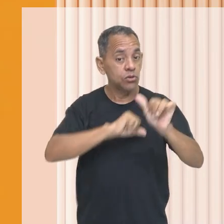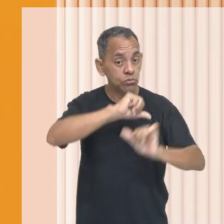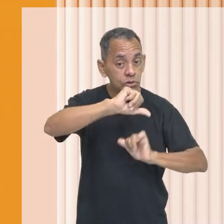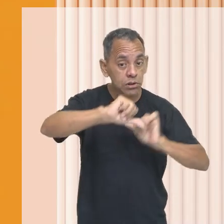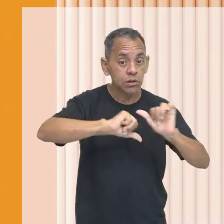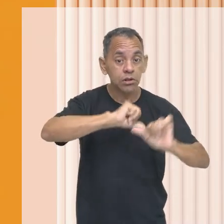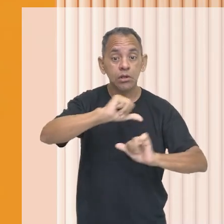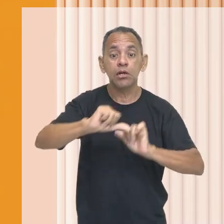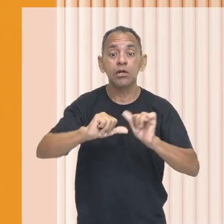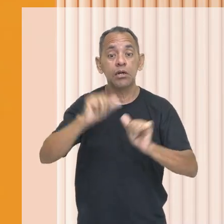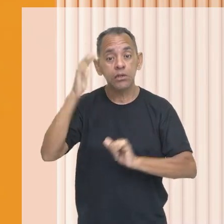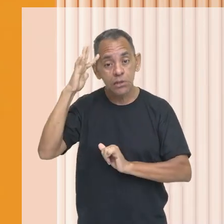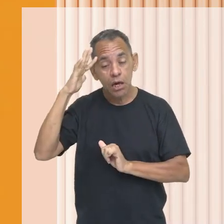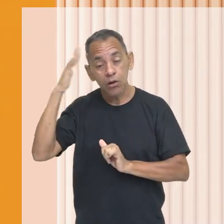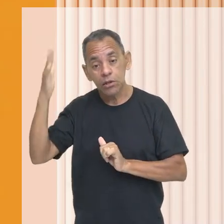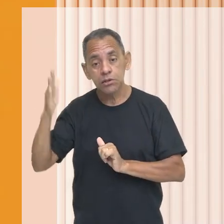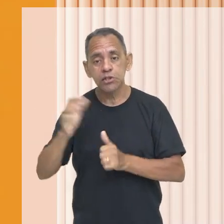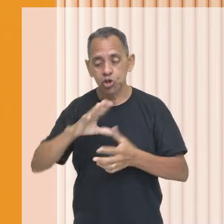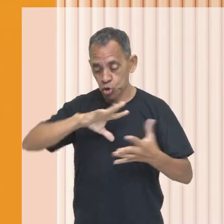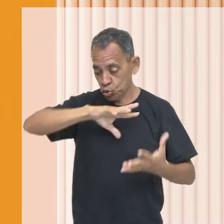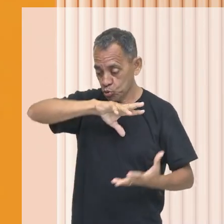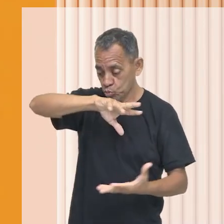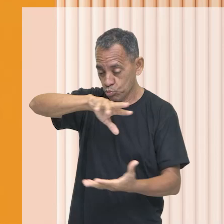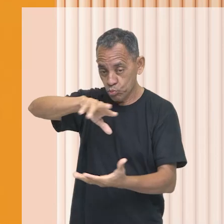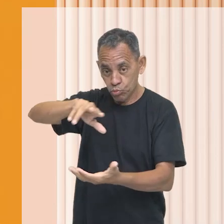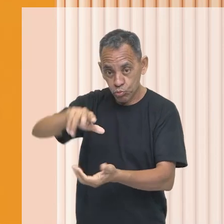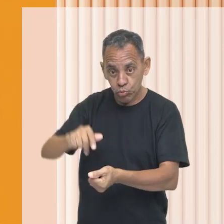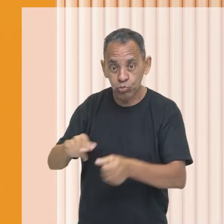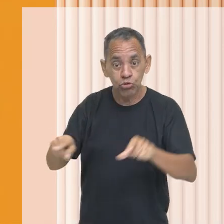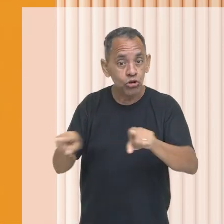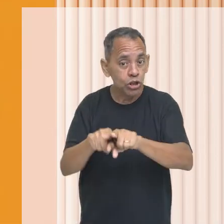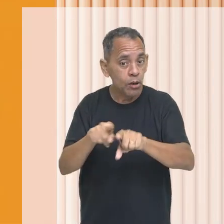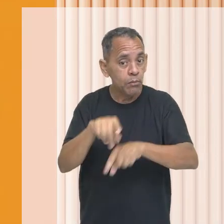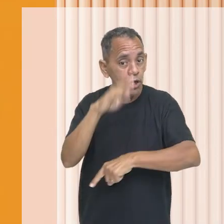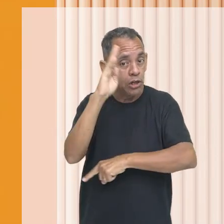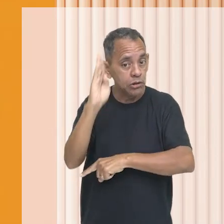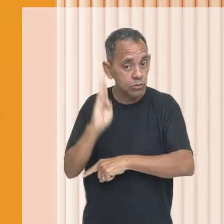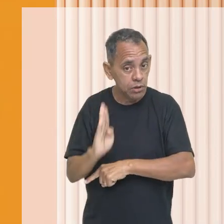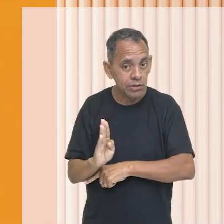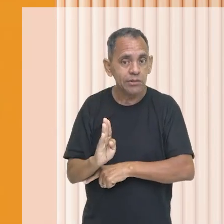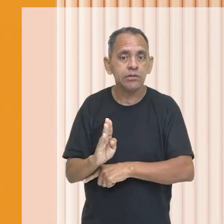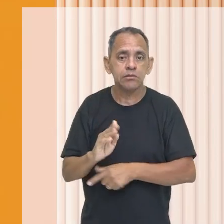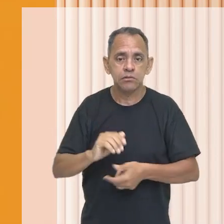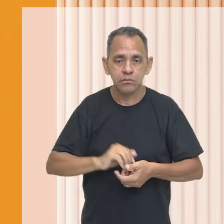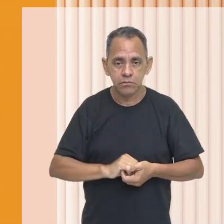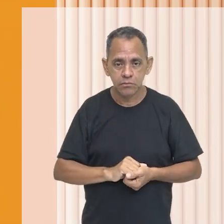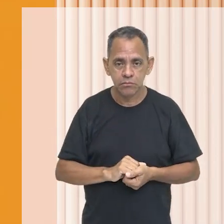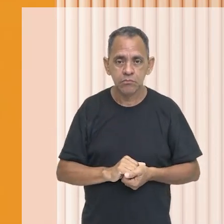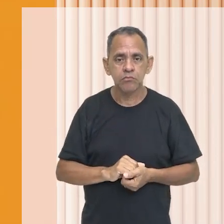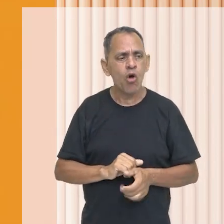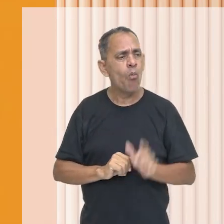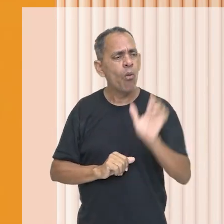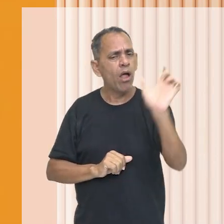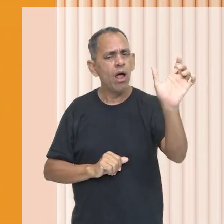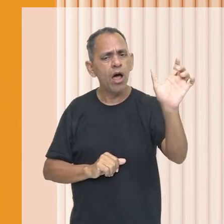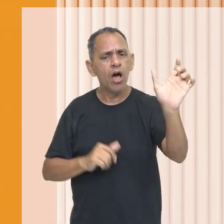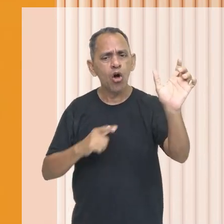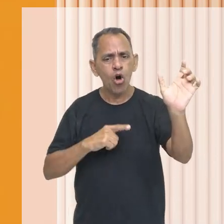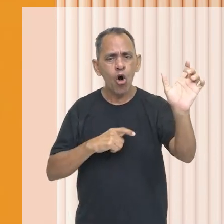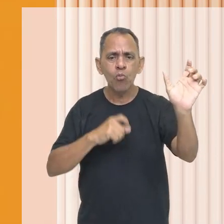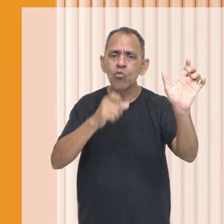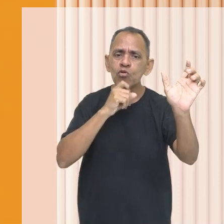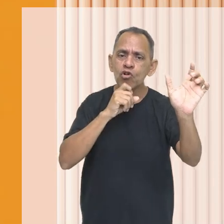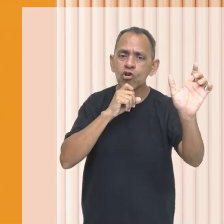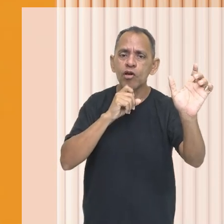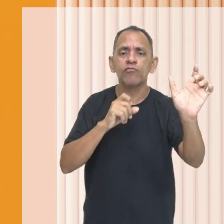mudança do mundo, né, quando você se deparar com termos como Guerra